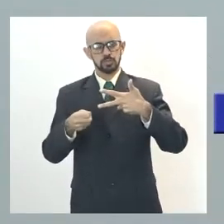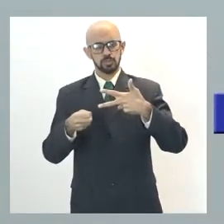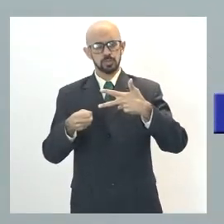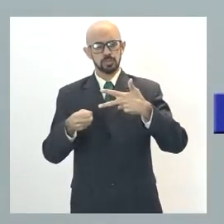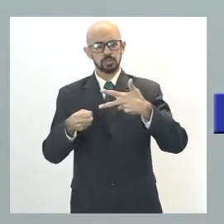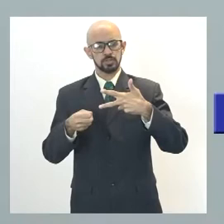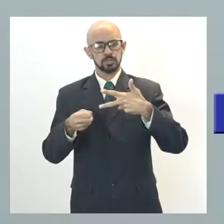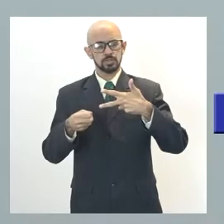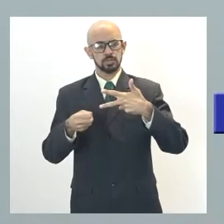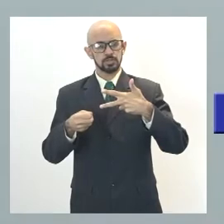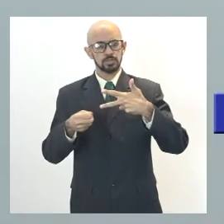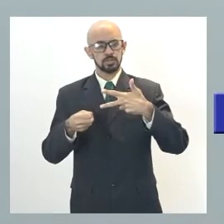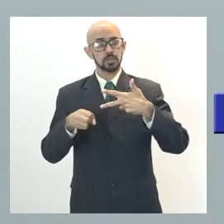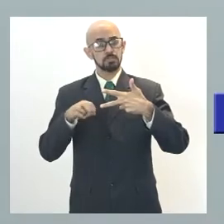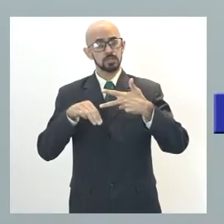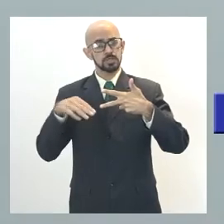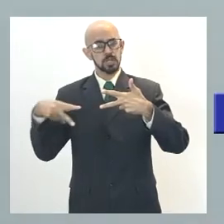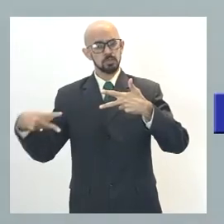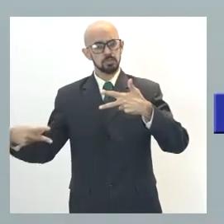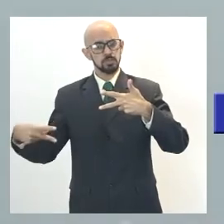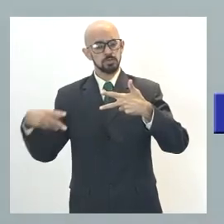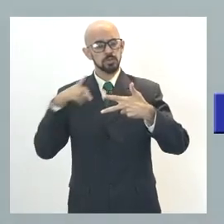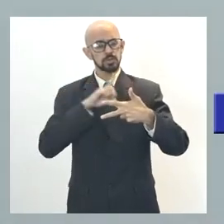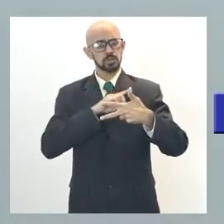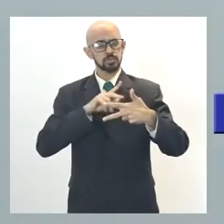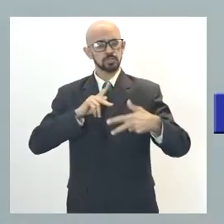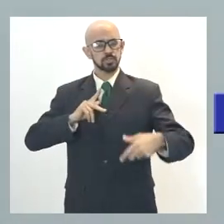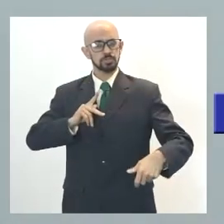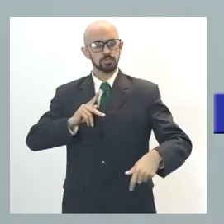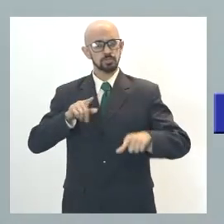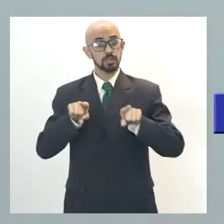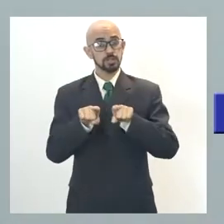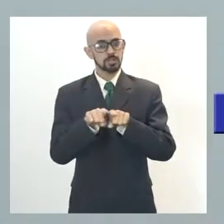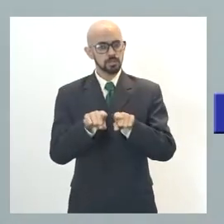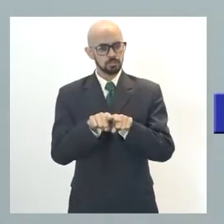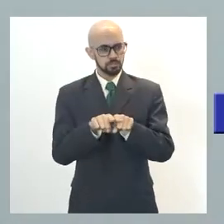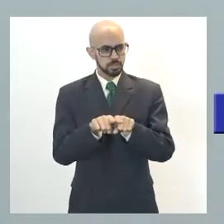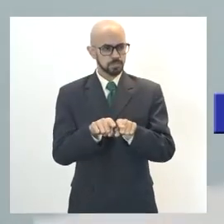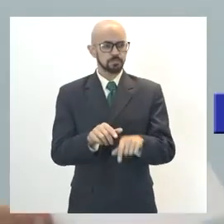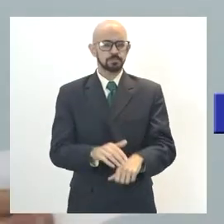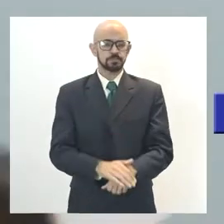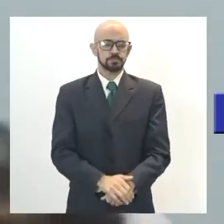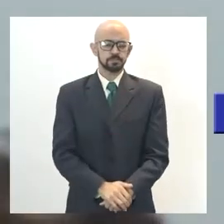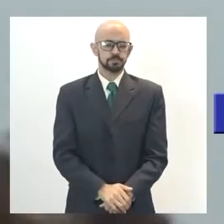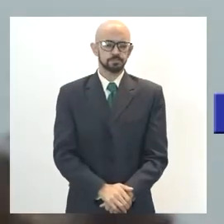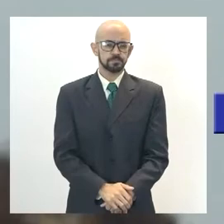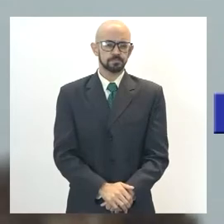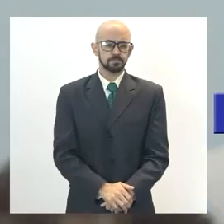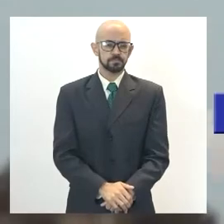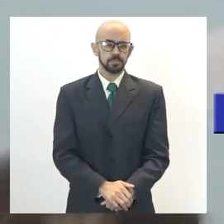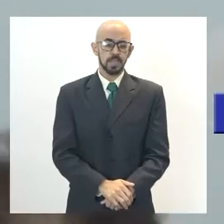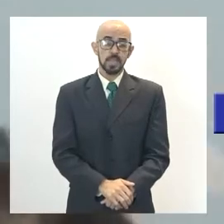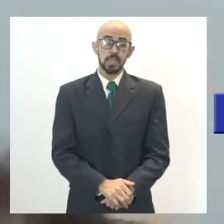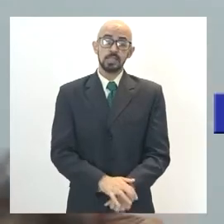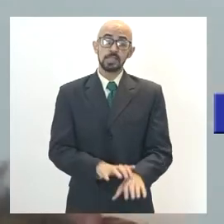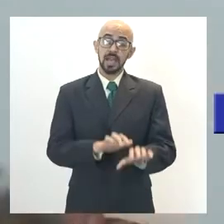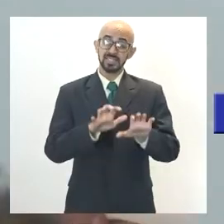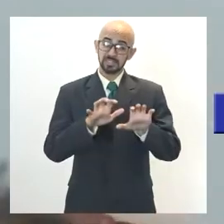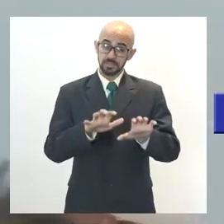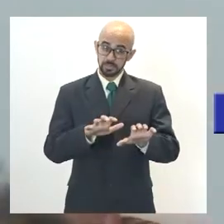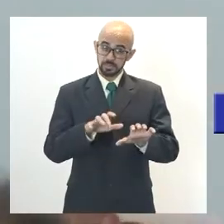ministério público e defensoria pública e isto está sendo